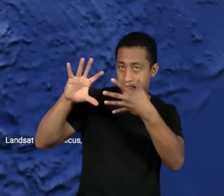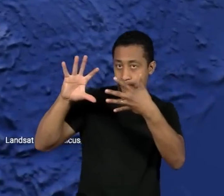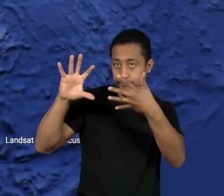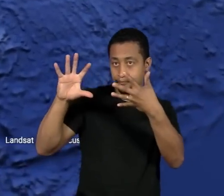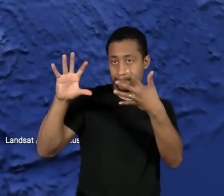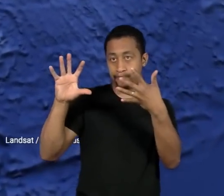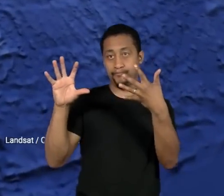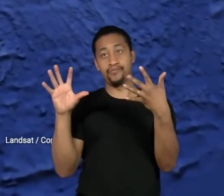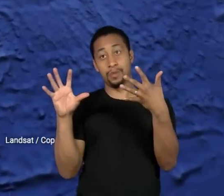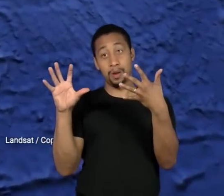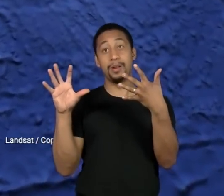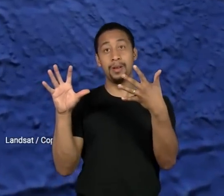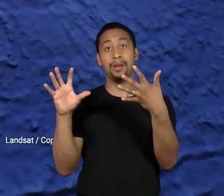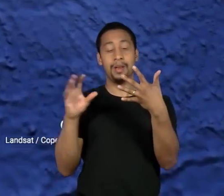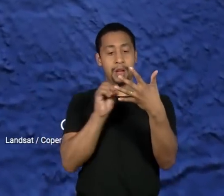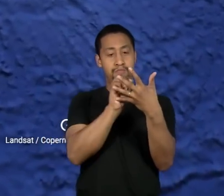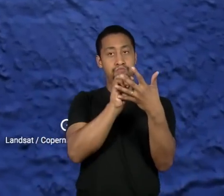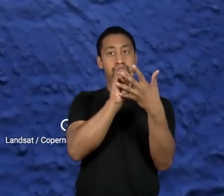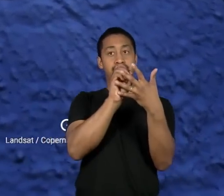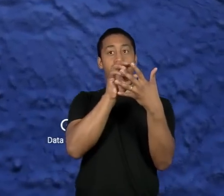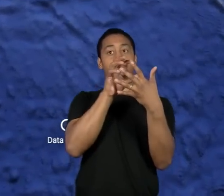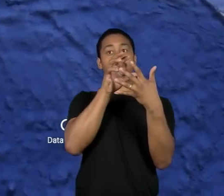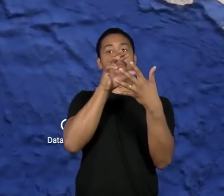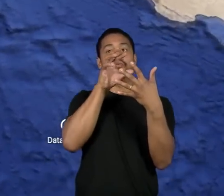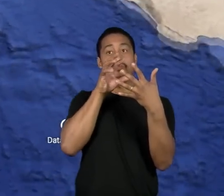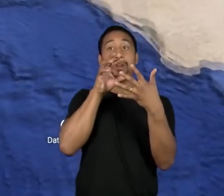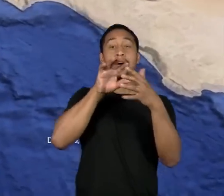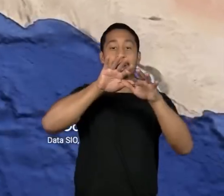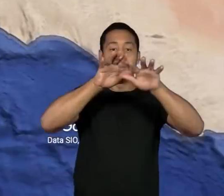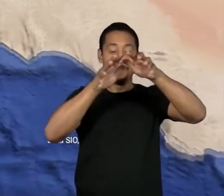gera separações, ainda está sendo estudada.